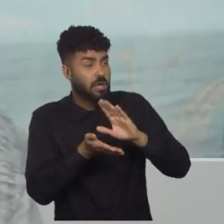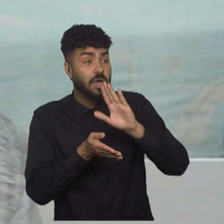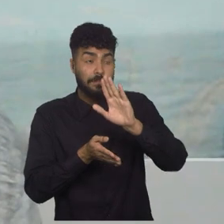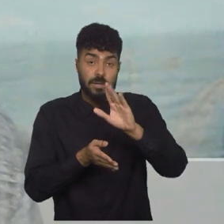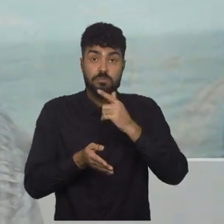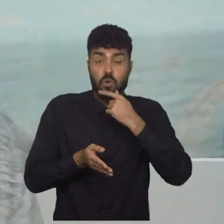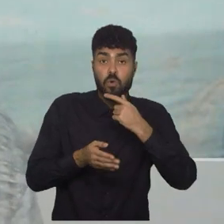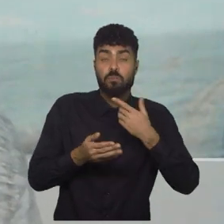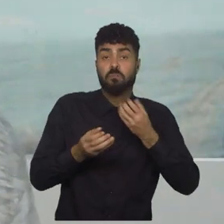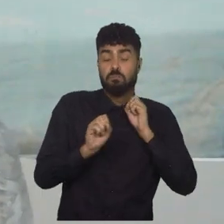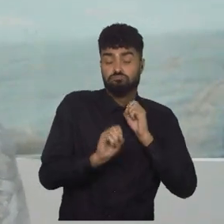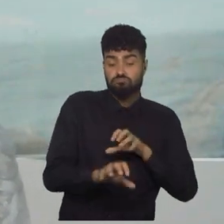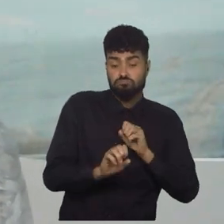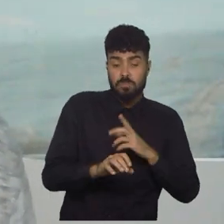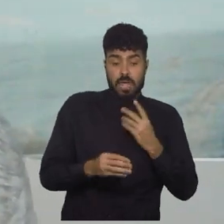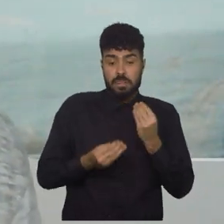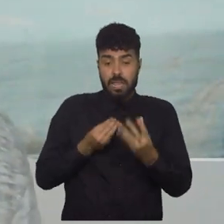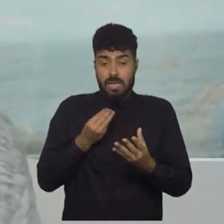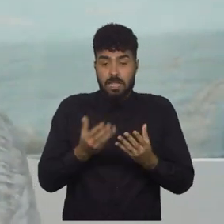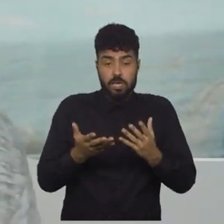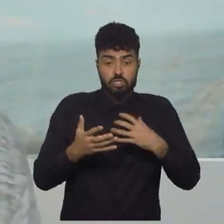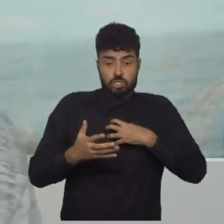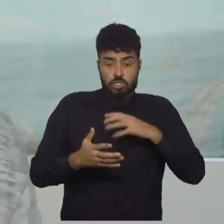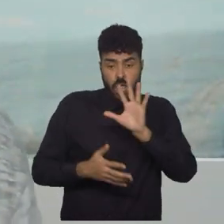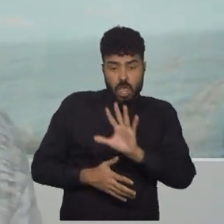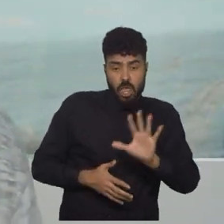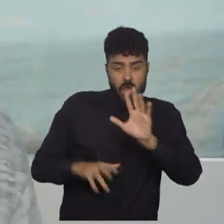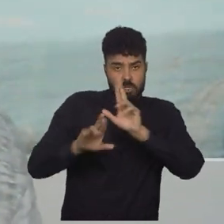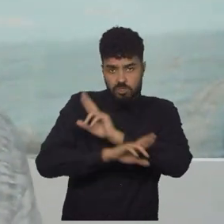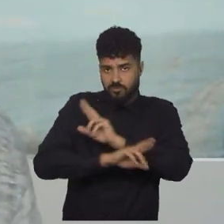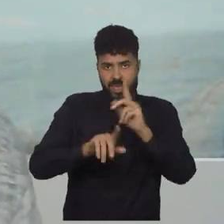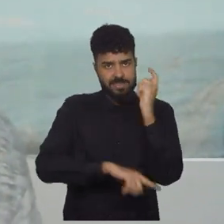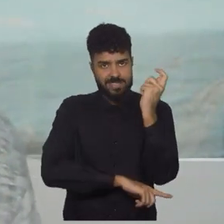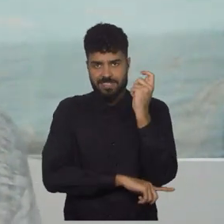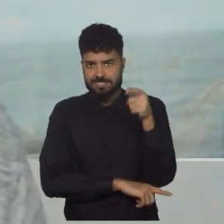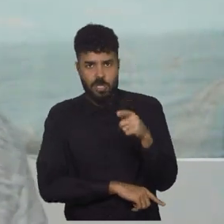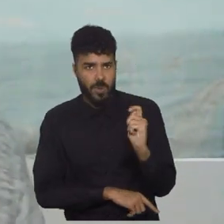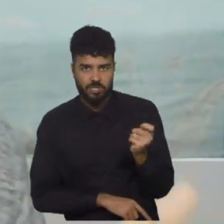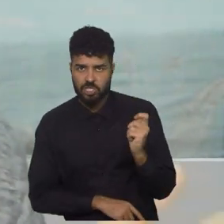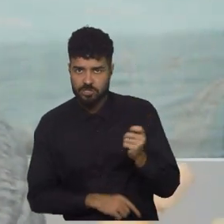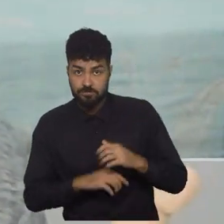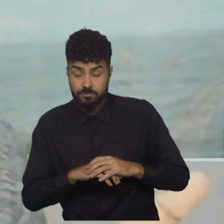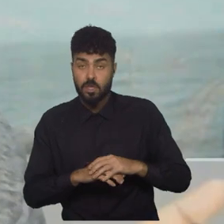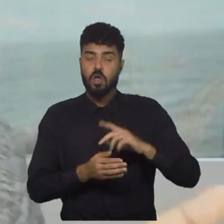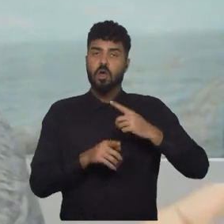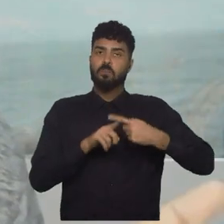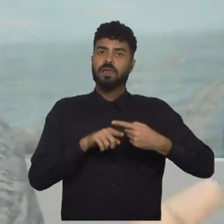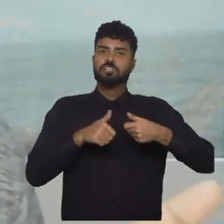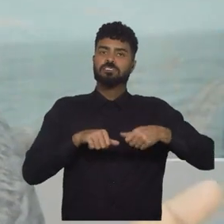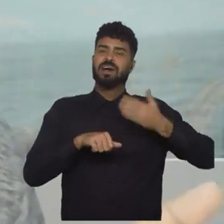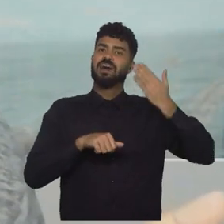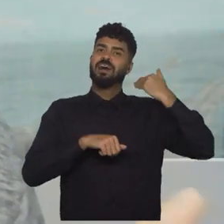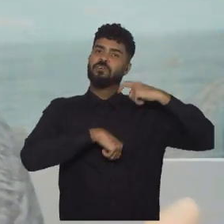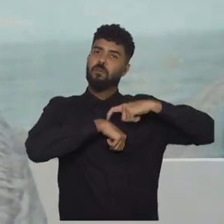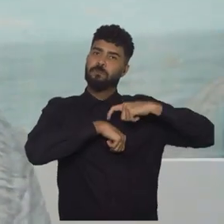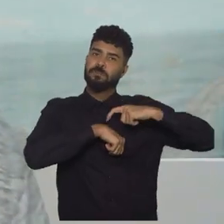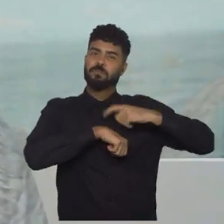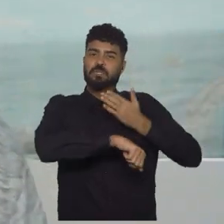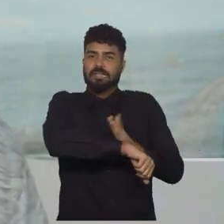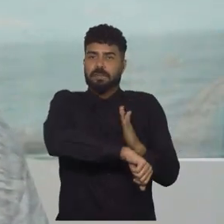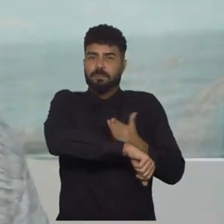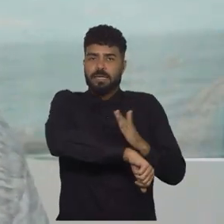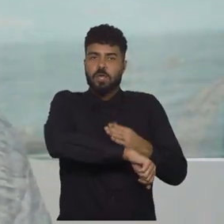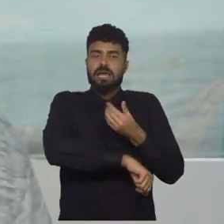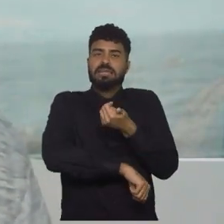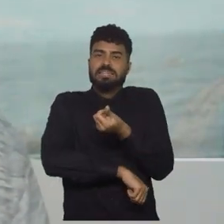deu tem dado uma outra cara para a seleção, né? Você vê que estava num momento agora de treinamento com